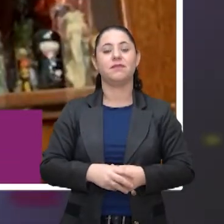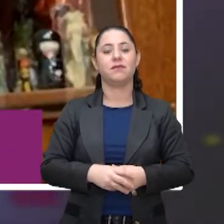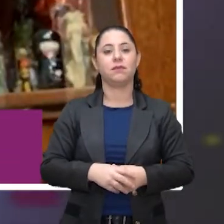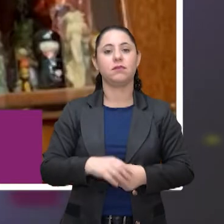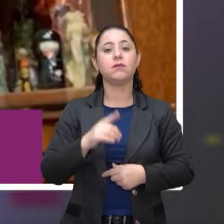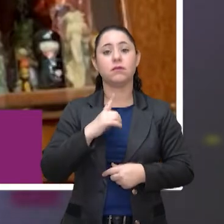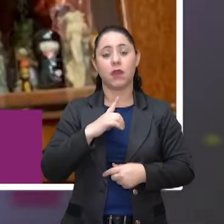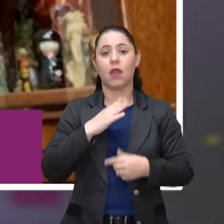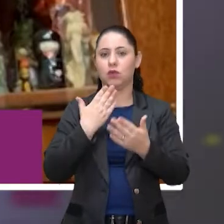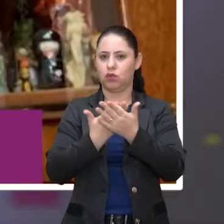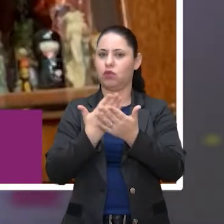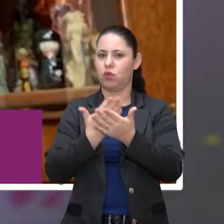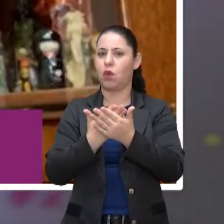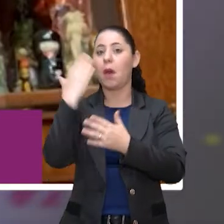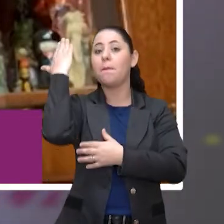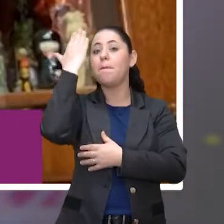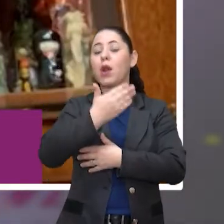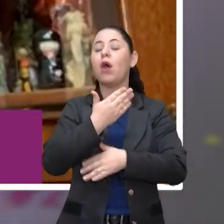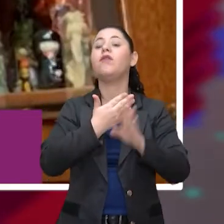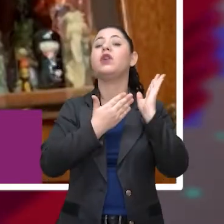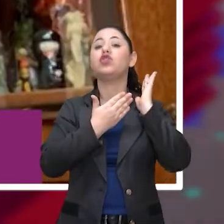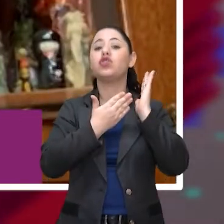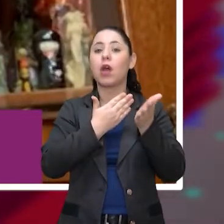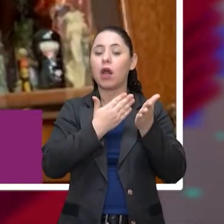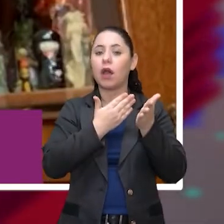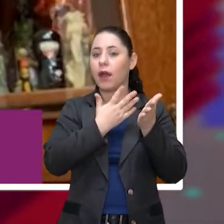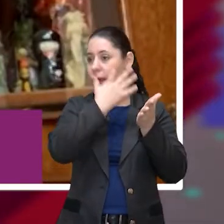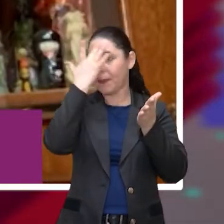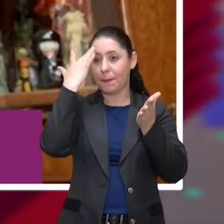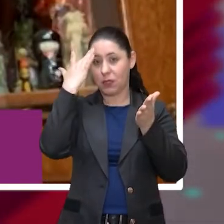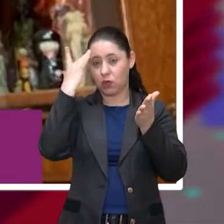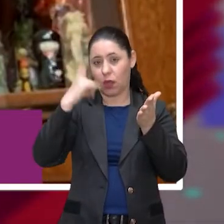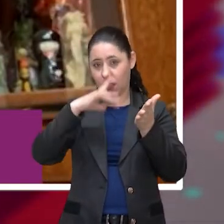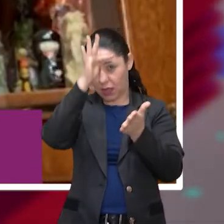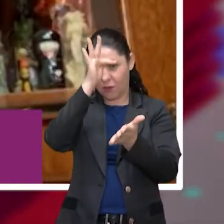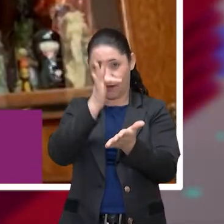Existem estudos que já comprovaram que as pessoas que têm fé,